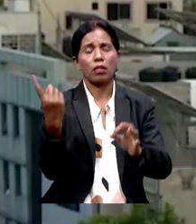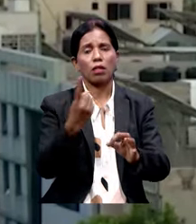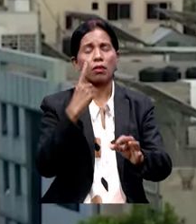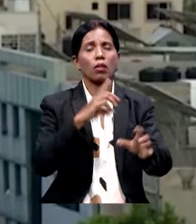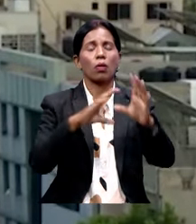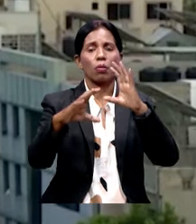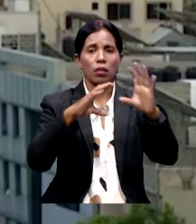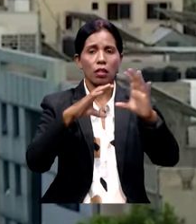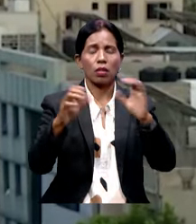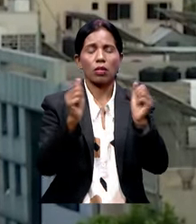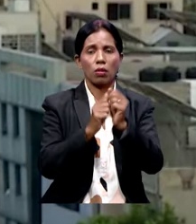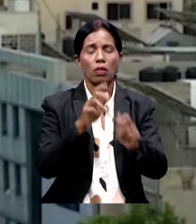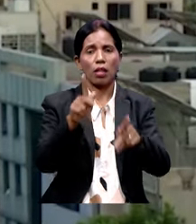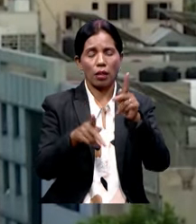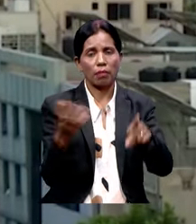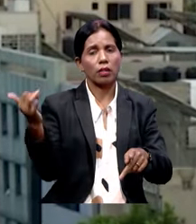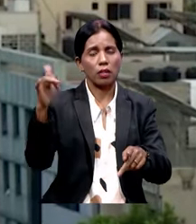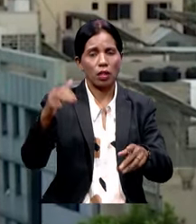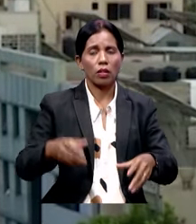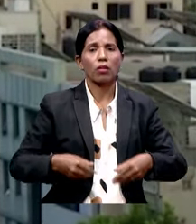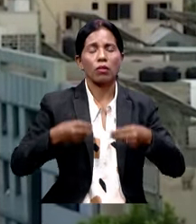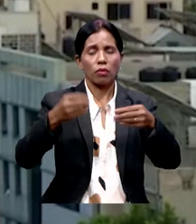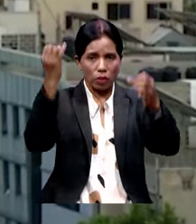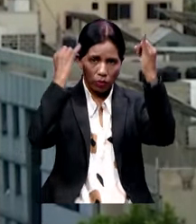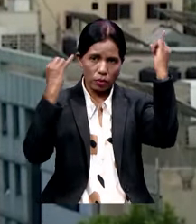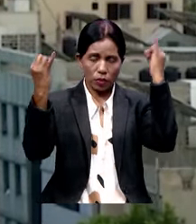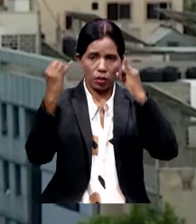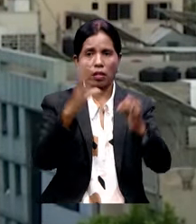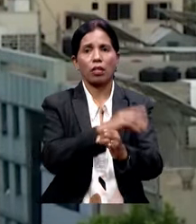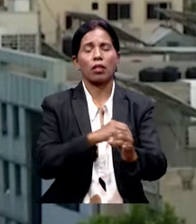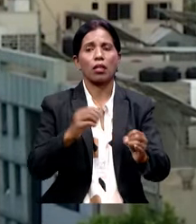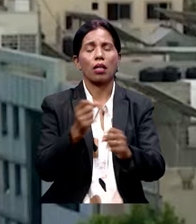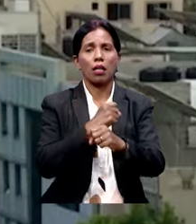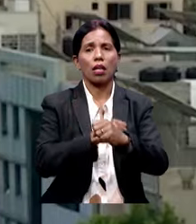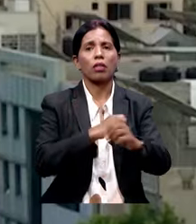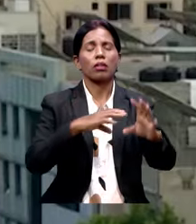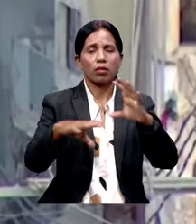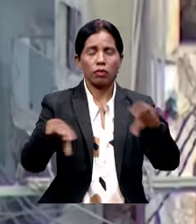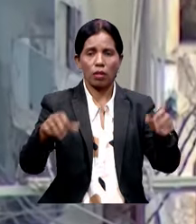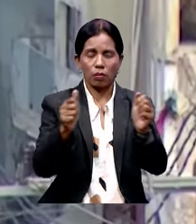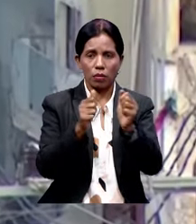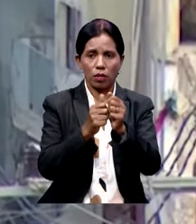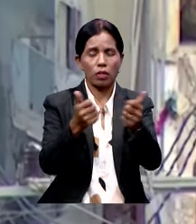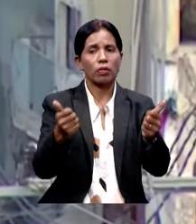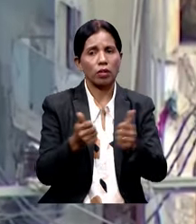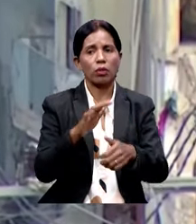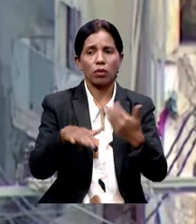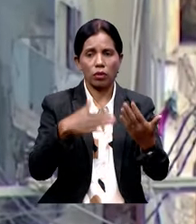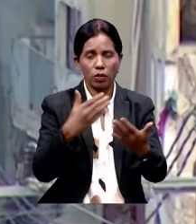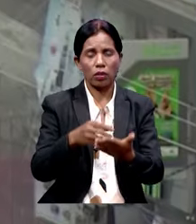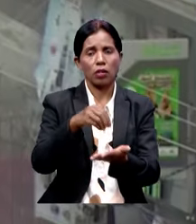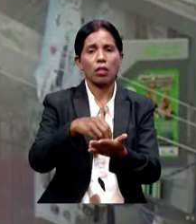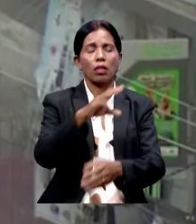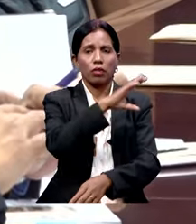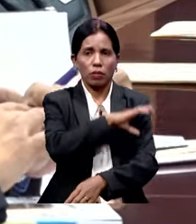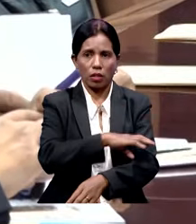contato regular com o cidadão Hirakne, o fornecimento de informação atualizada no ralo coordenação de metin com a autoridade relevante onde garante